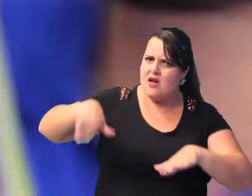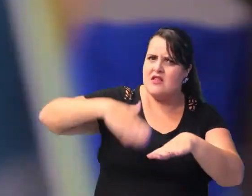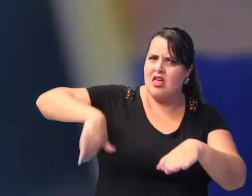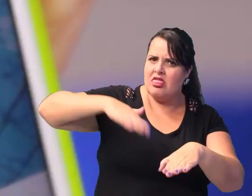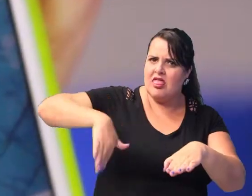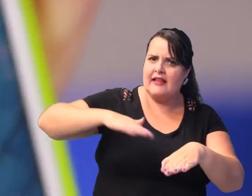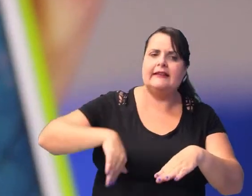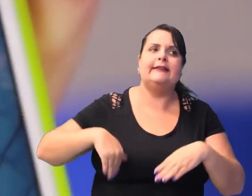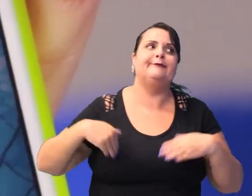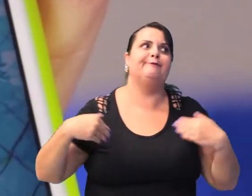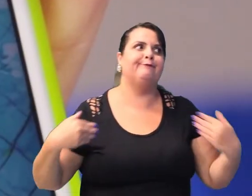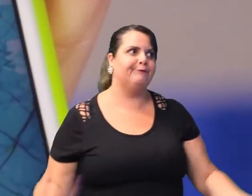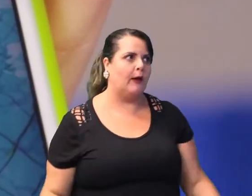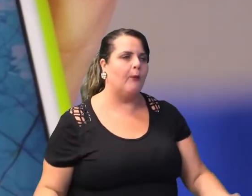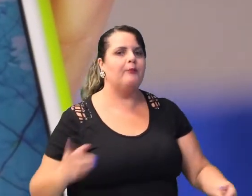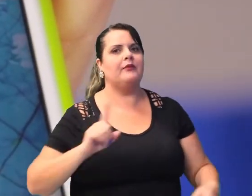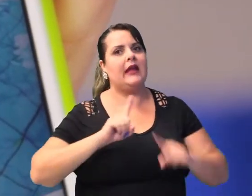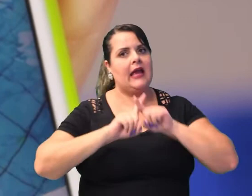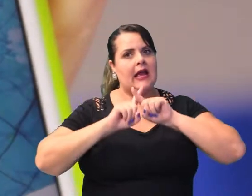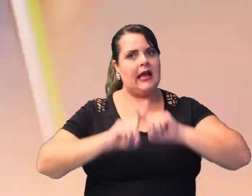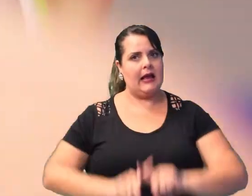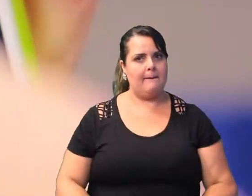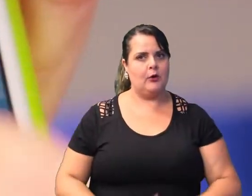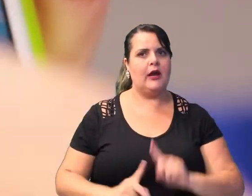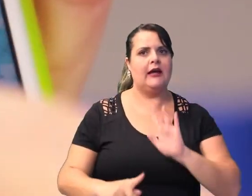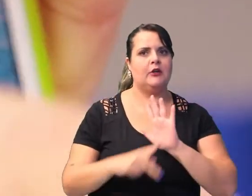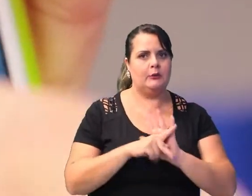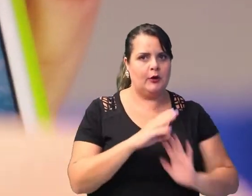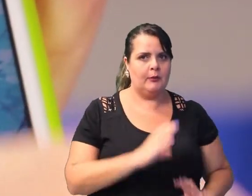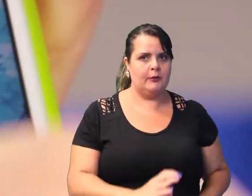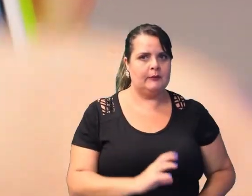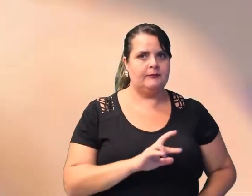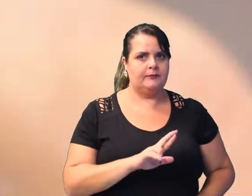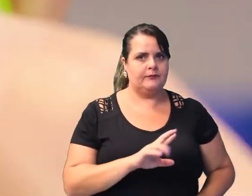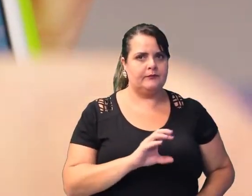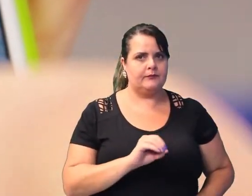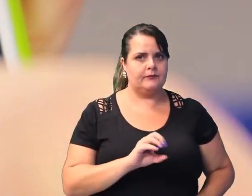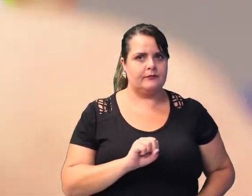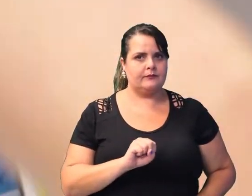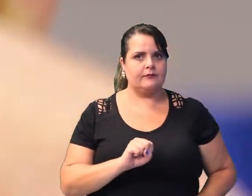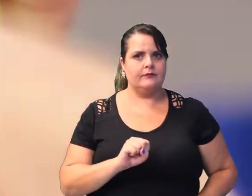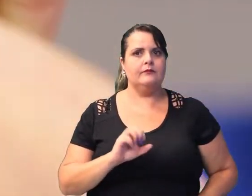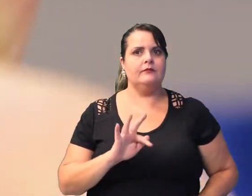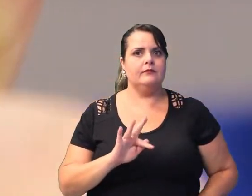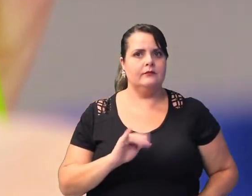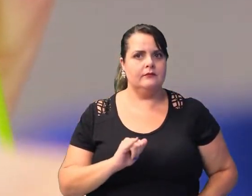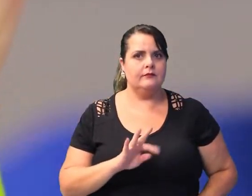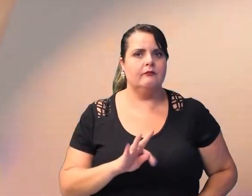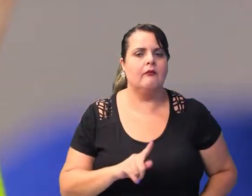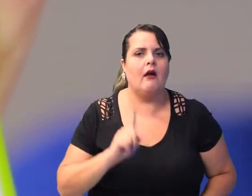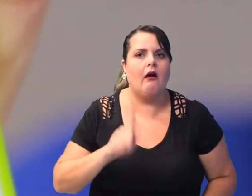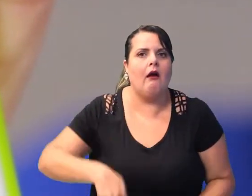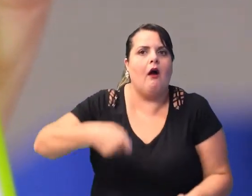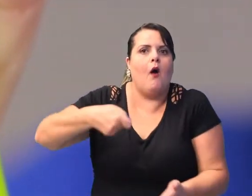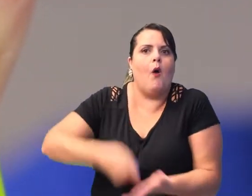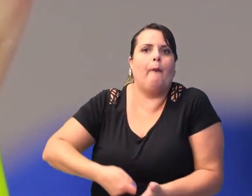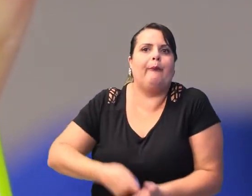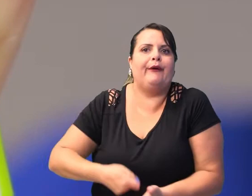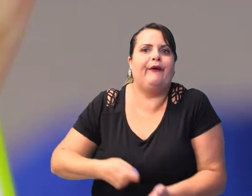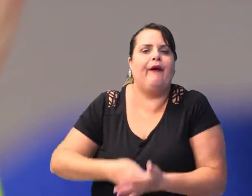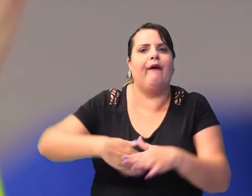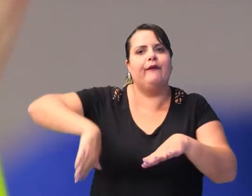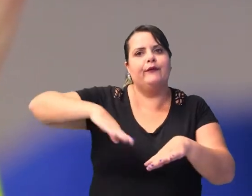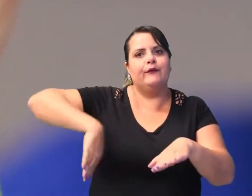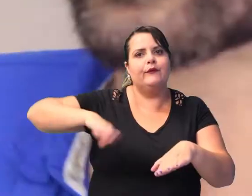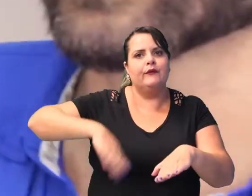você curte natação começou a pedir agora nos campeonatos que eu vou participar por exemplo baixando em novembro agora vai inclusive na